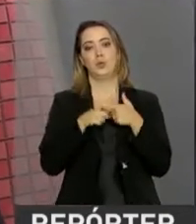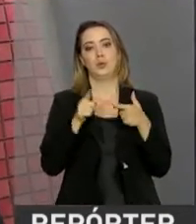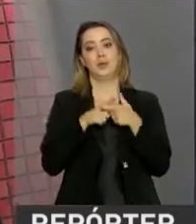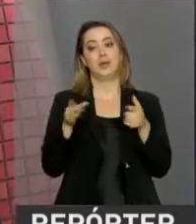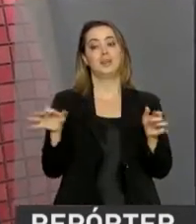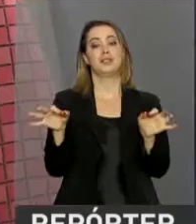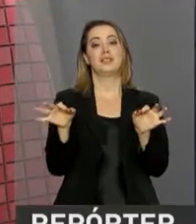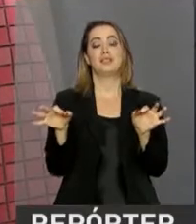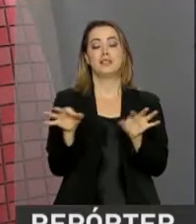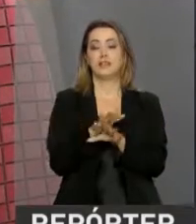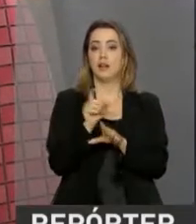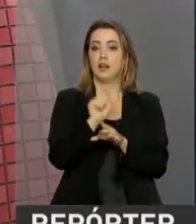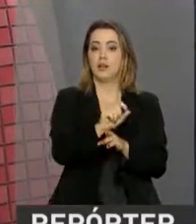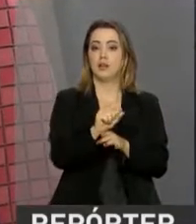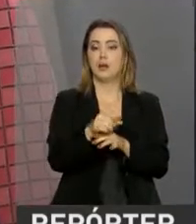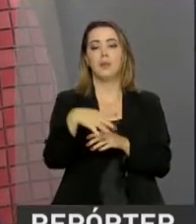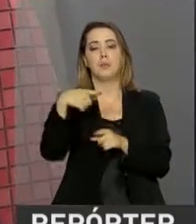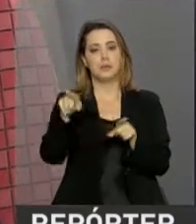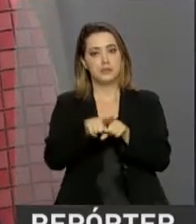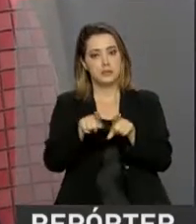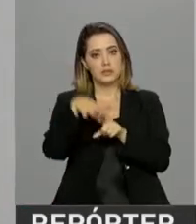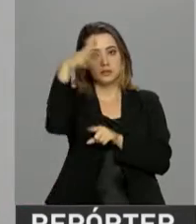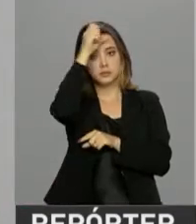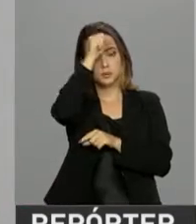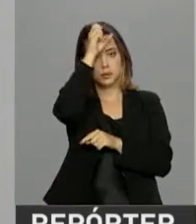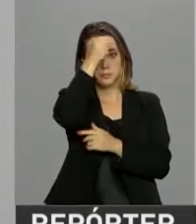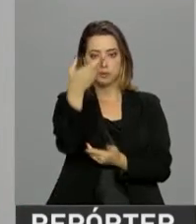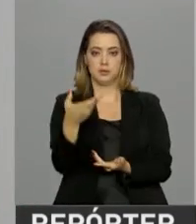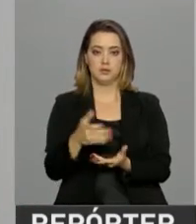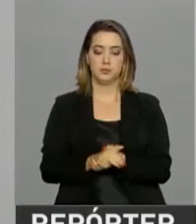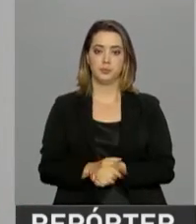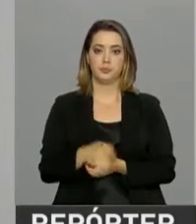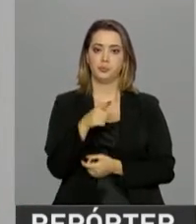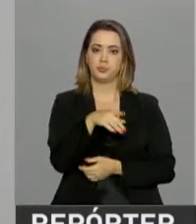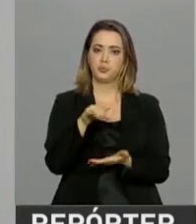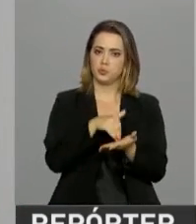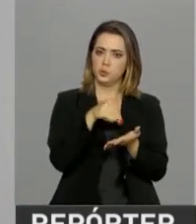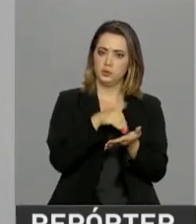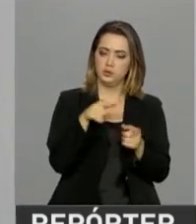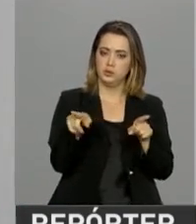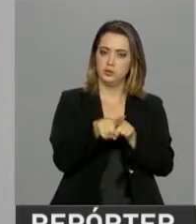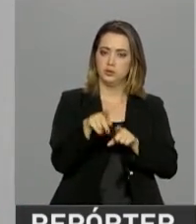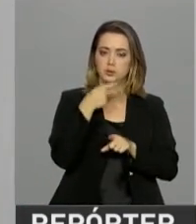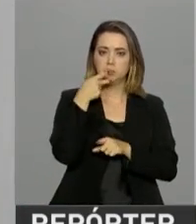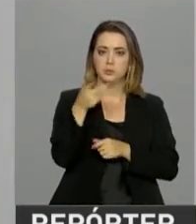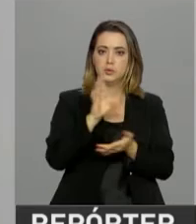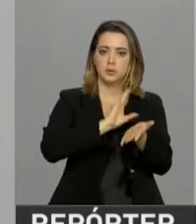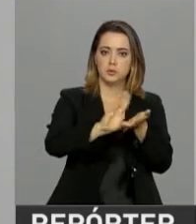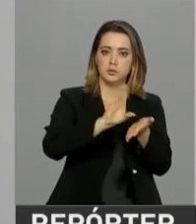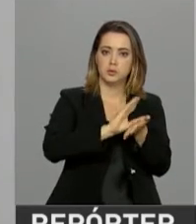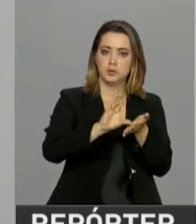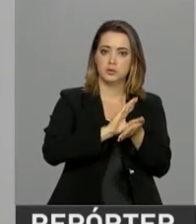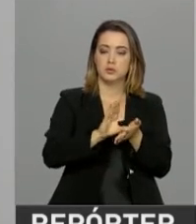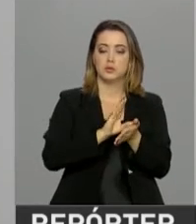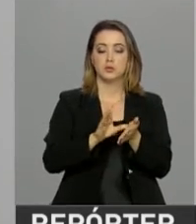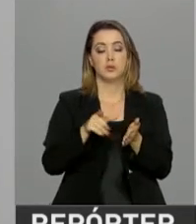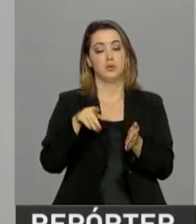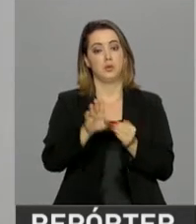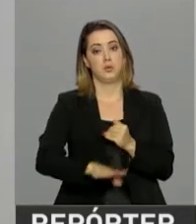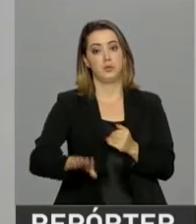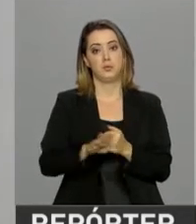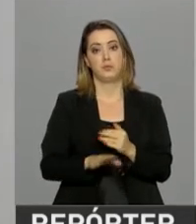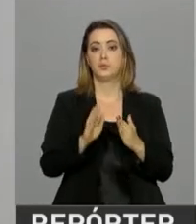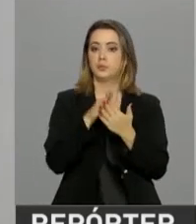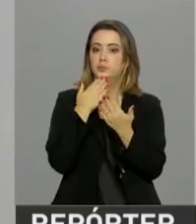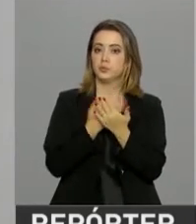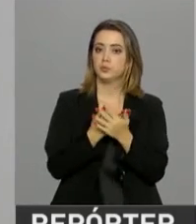e aprendam. Esse é o nosso maior desafio. A secretária também falou sobre investimentos na pré-escola e destacou a